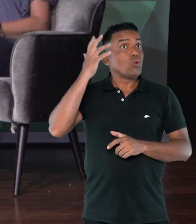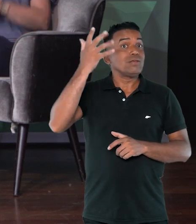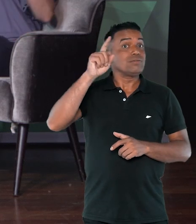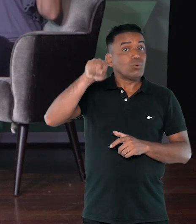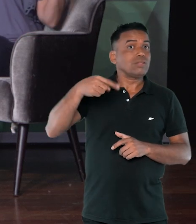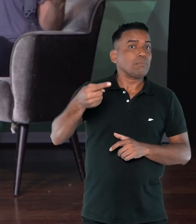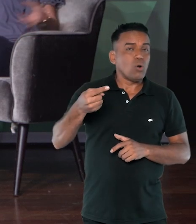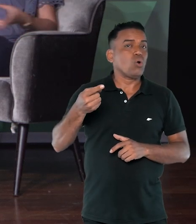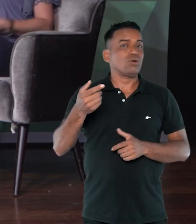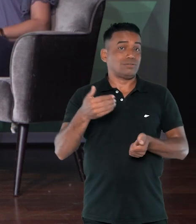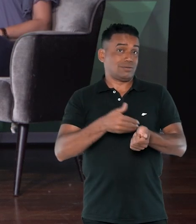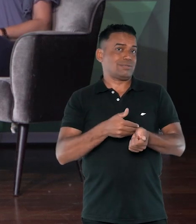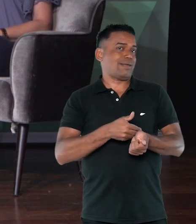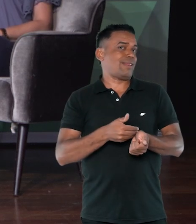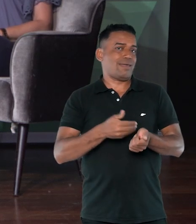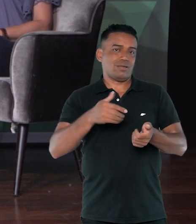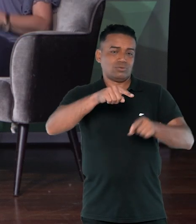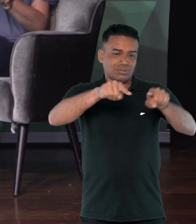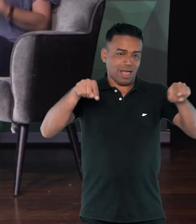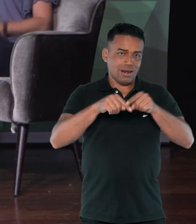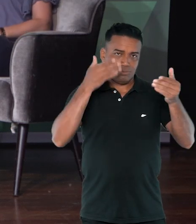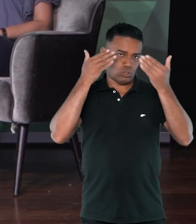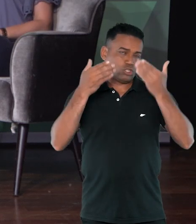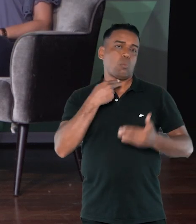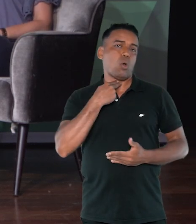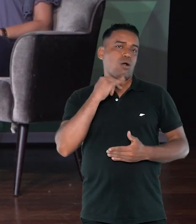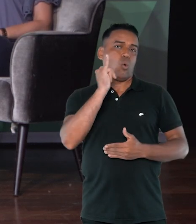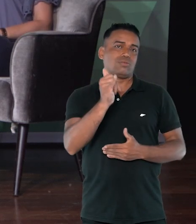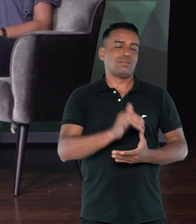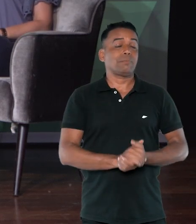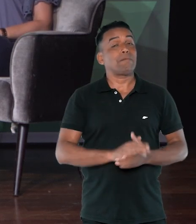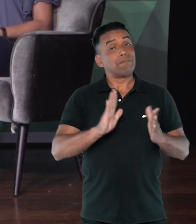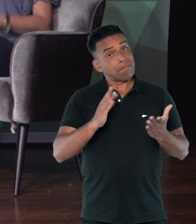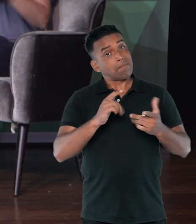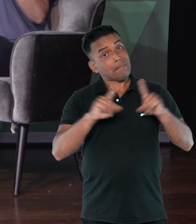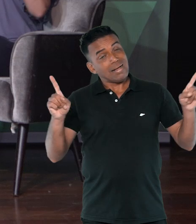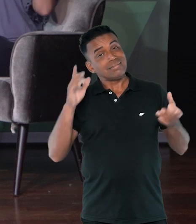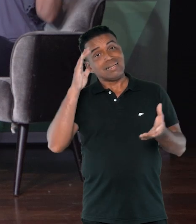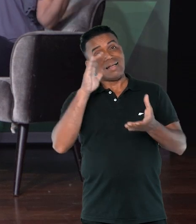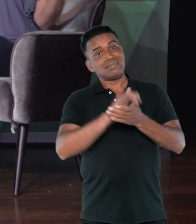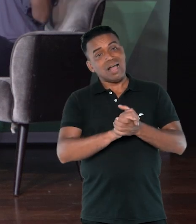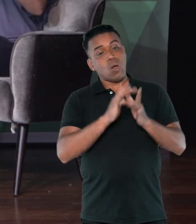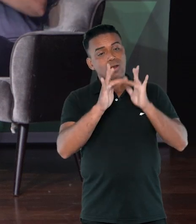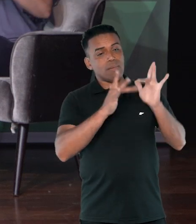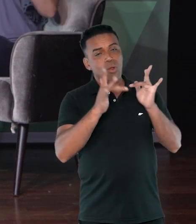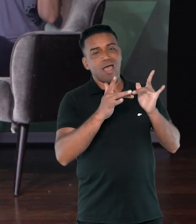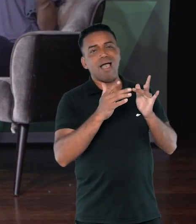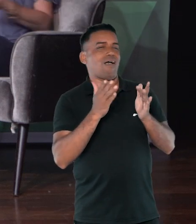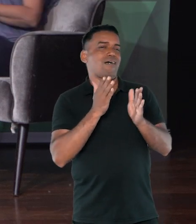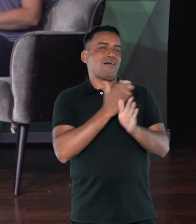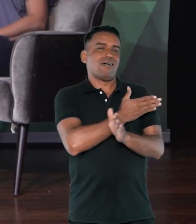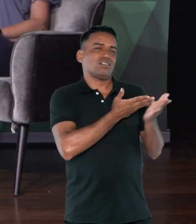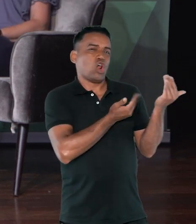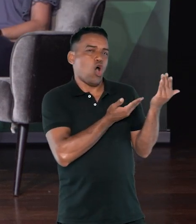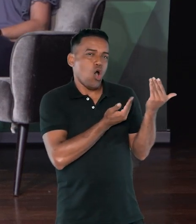e uma família feliz, né? Uma boa qualidade de vida. Mas aí, pelas profissões de cada um, eles começam a